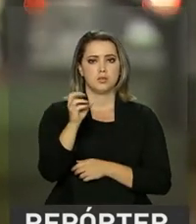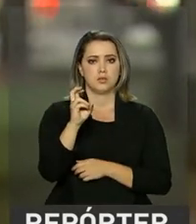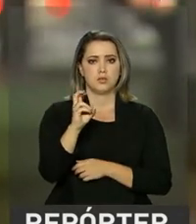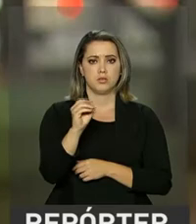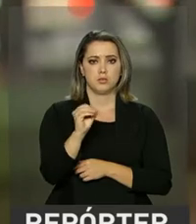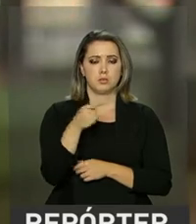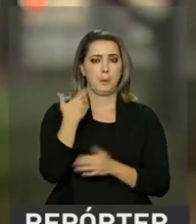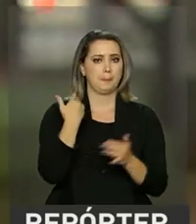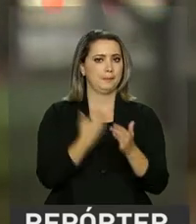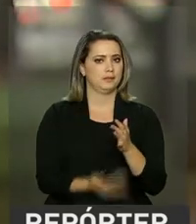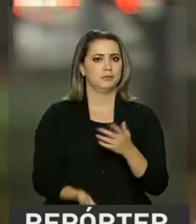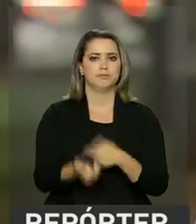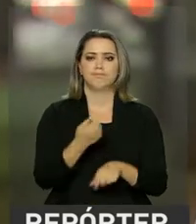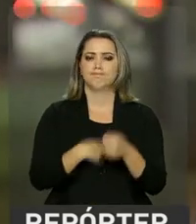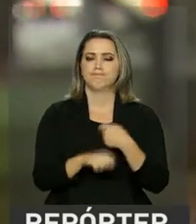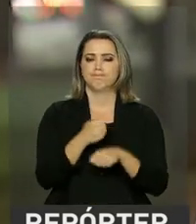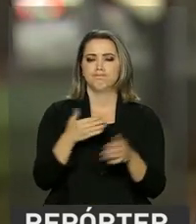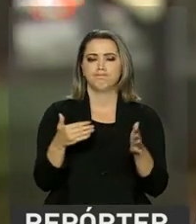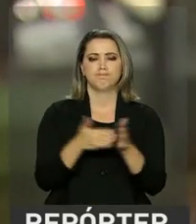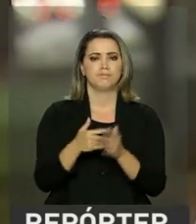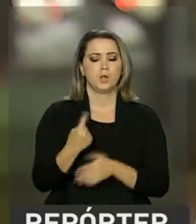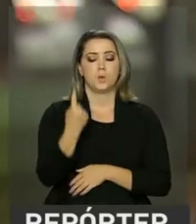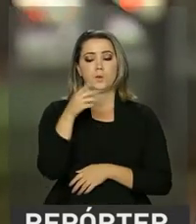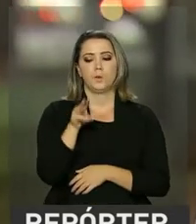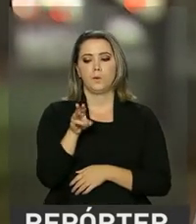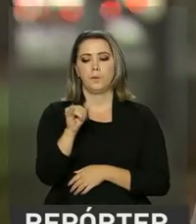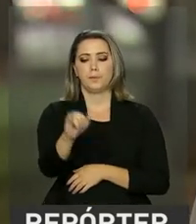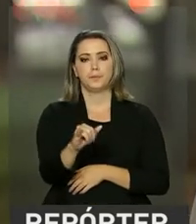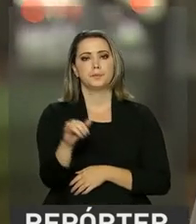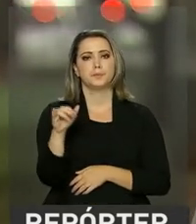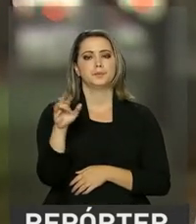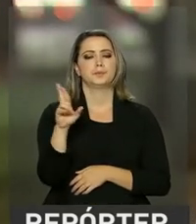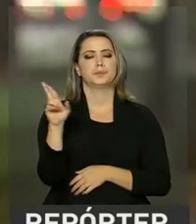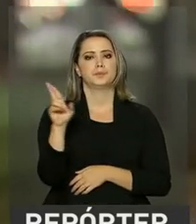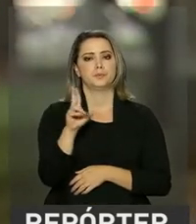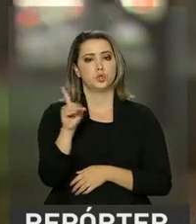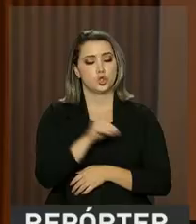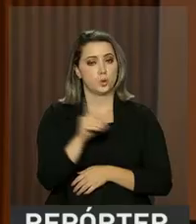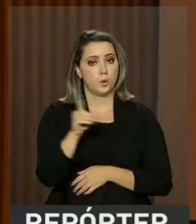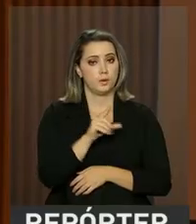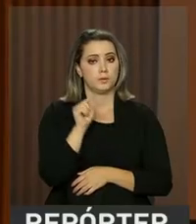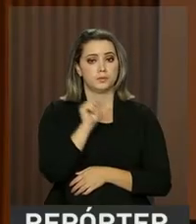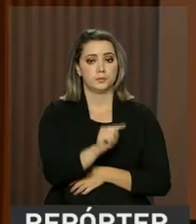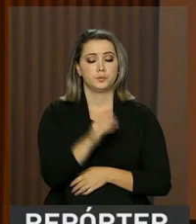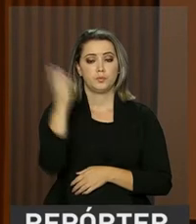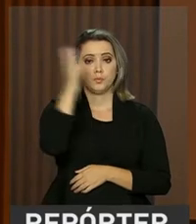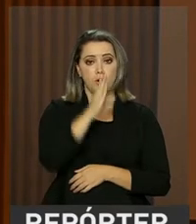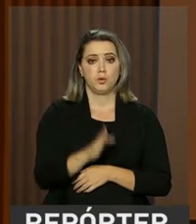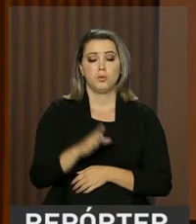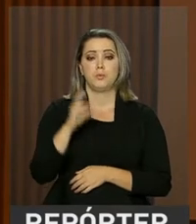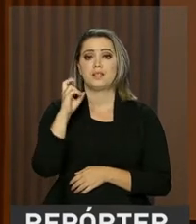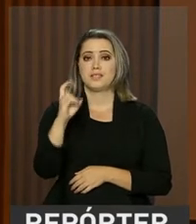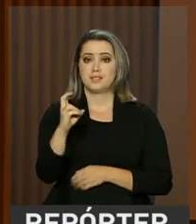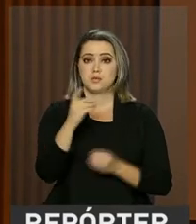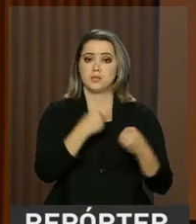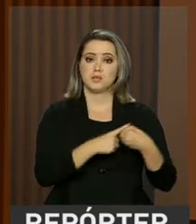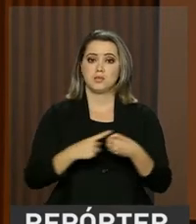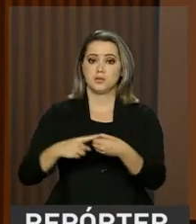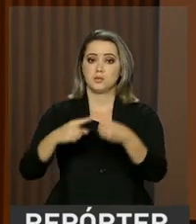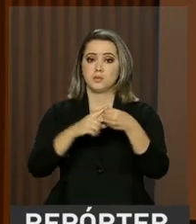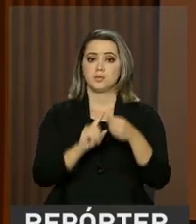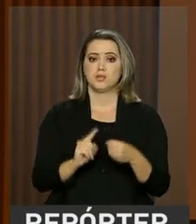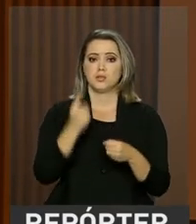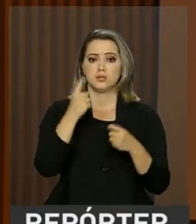perdas econômicas de até 1 bilhão e 200 milhões de dólares no brasil cinco cidades e uma